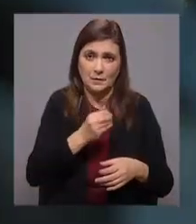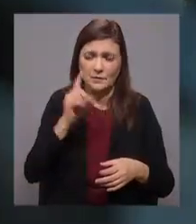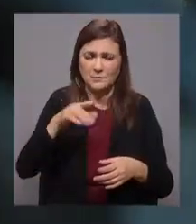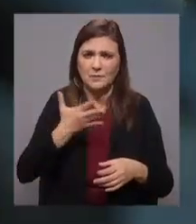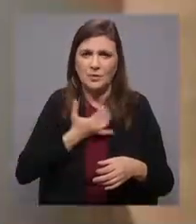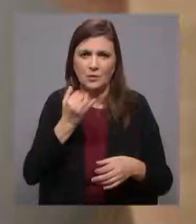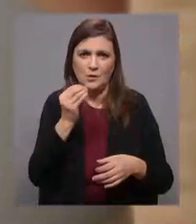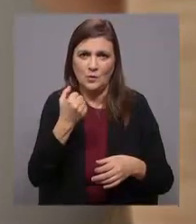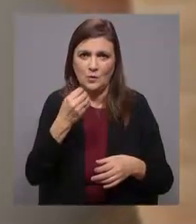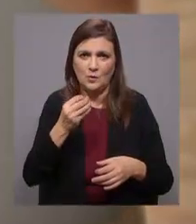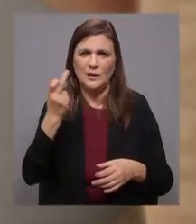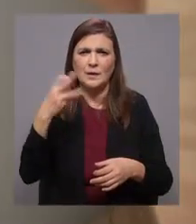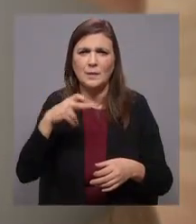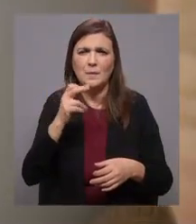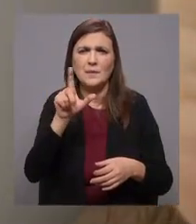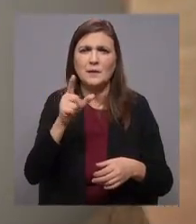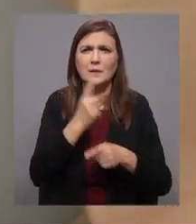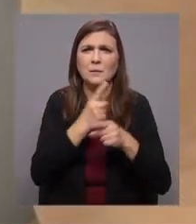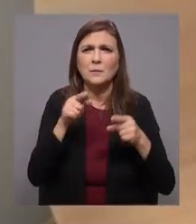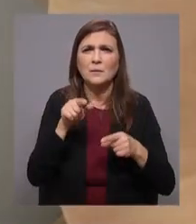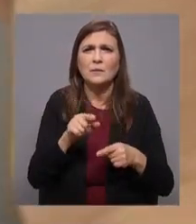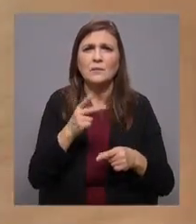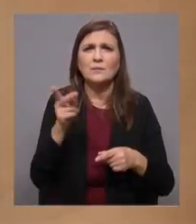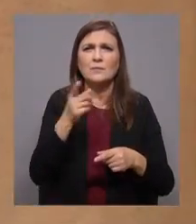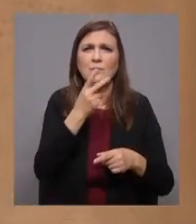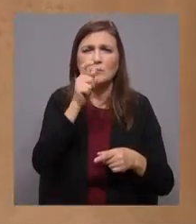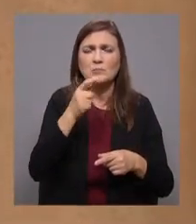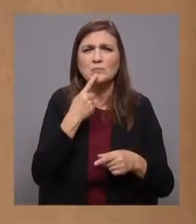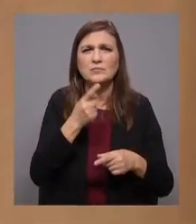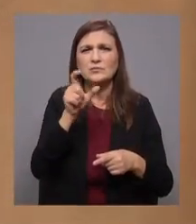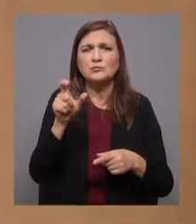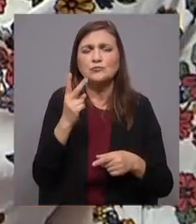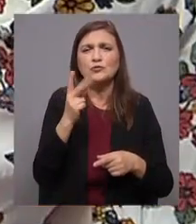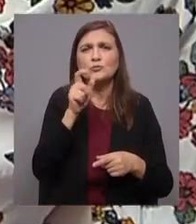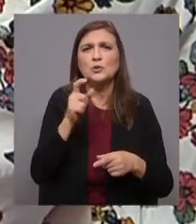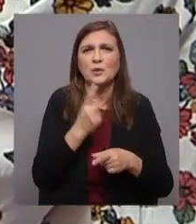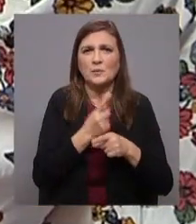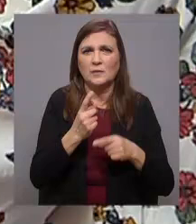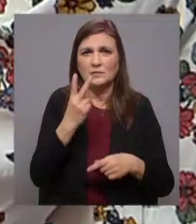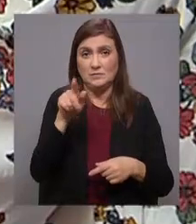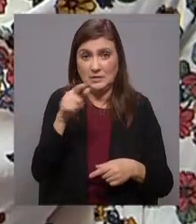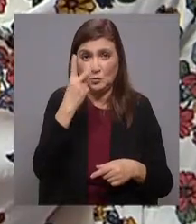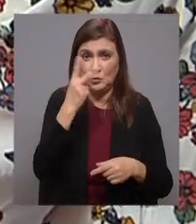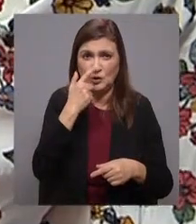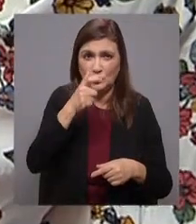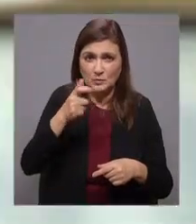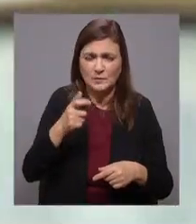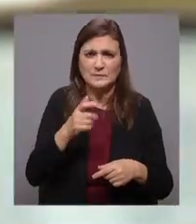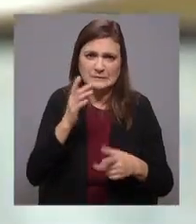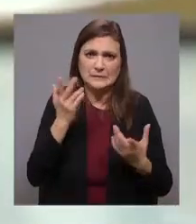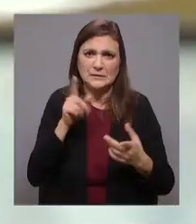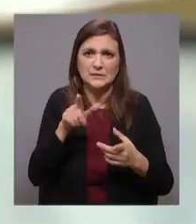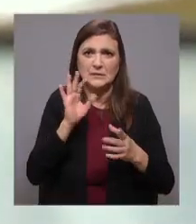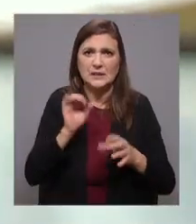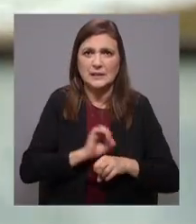Amaral. Porquê que esta denúncia visa estas duas pessoas em específico? Porque são duas pessoas que ficou